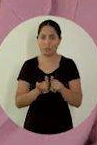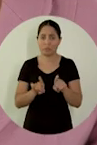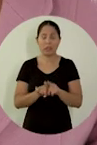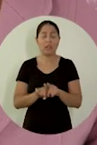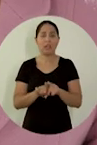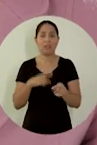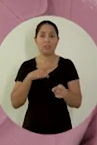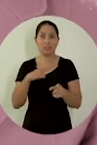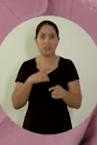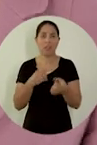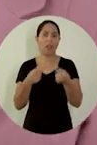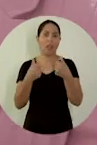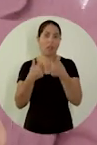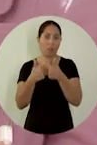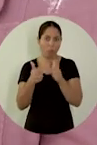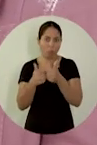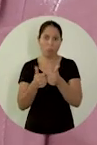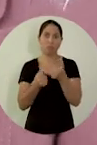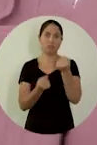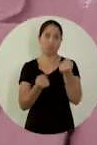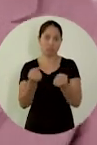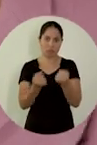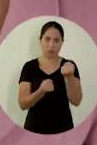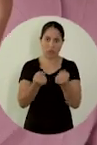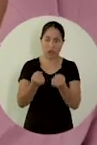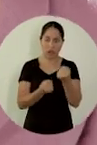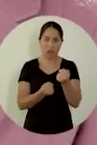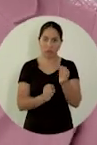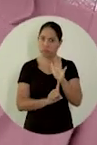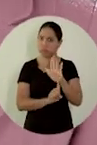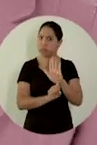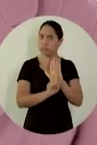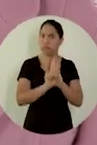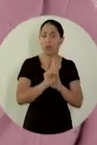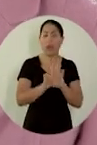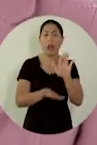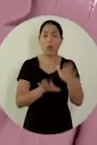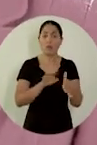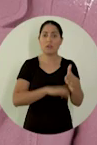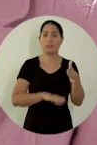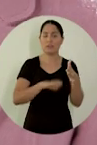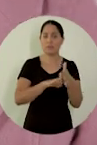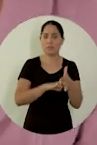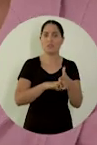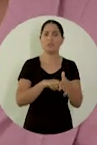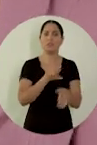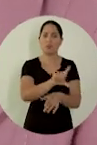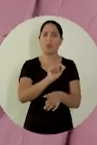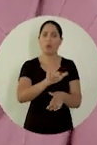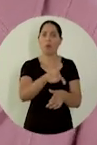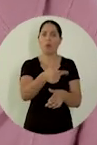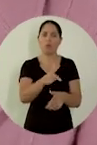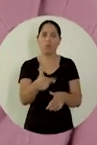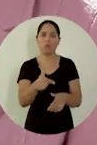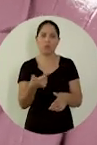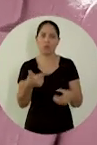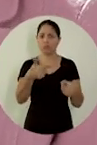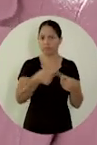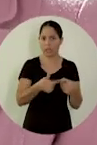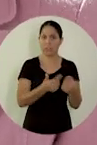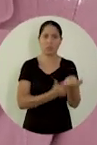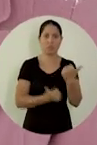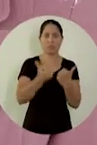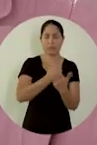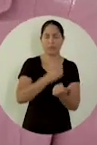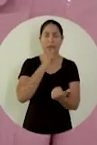tendência. Nós temos a questão dos automóveis, e aí nós já observamos que algumas empresas estão preferindo outros tipos